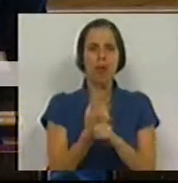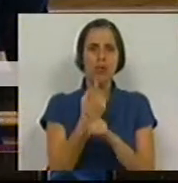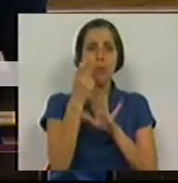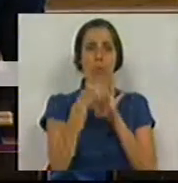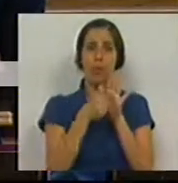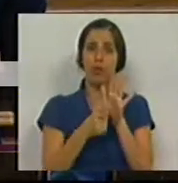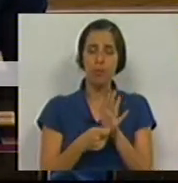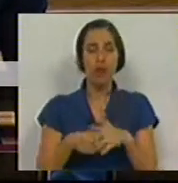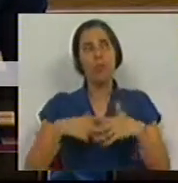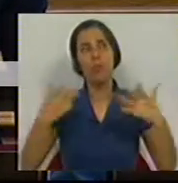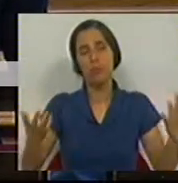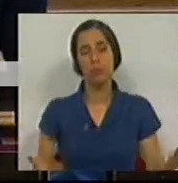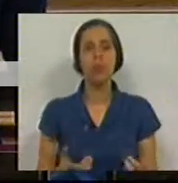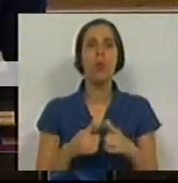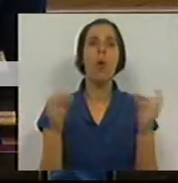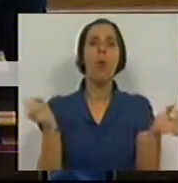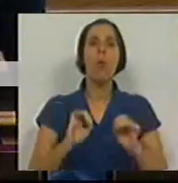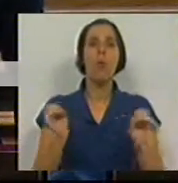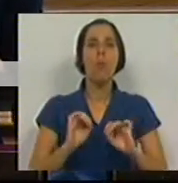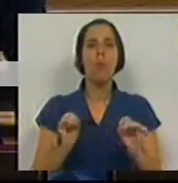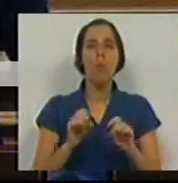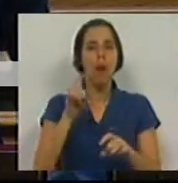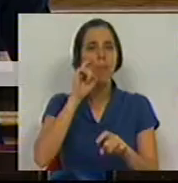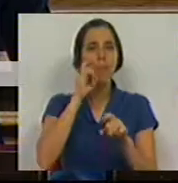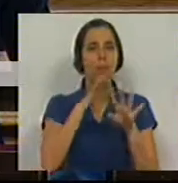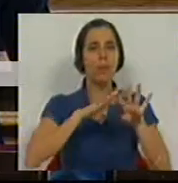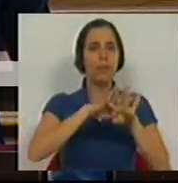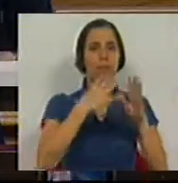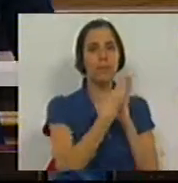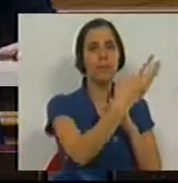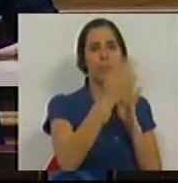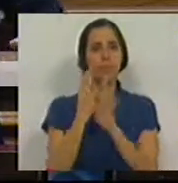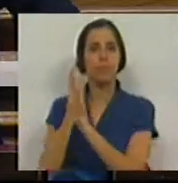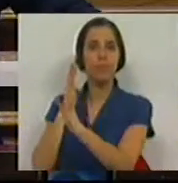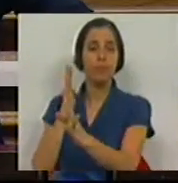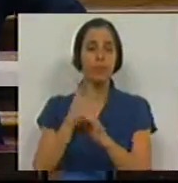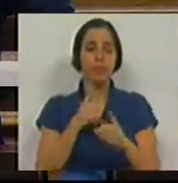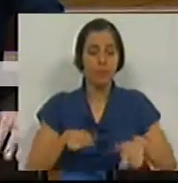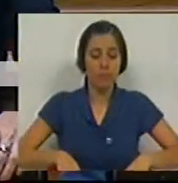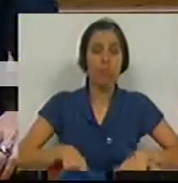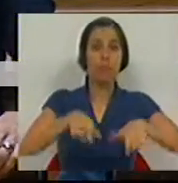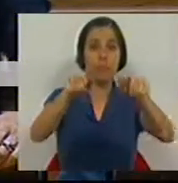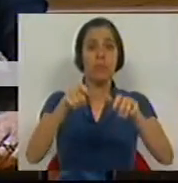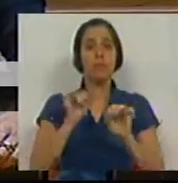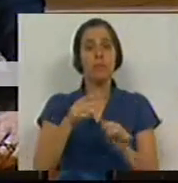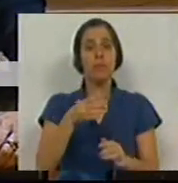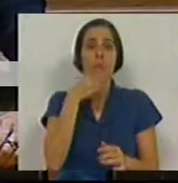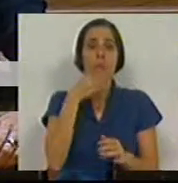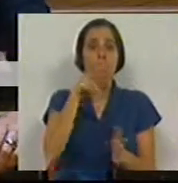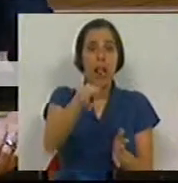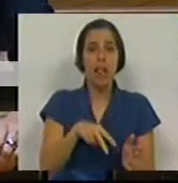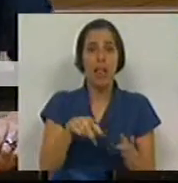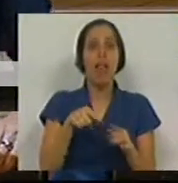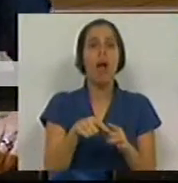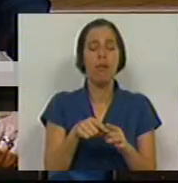aspectos, desde a ausência de vedações em muitos dos troços desta linha, até